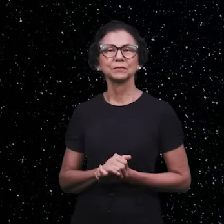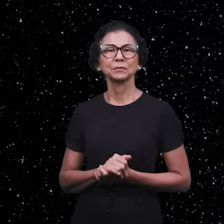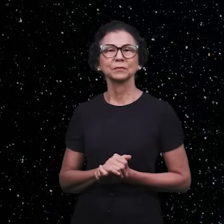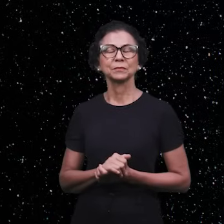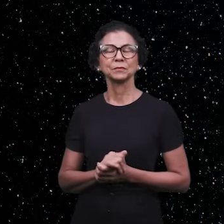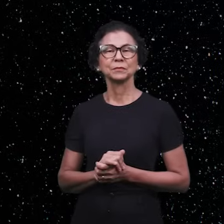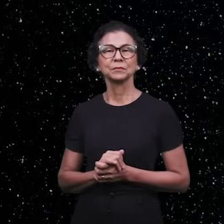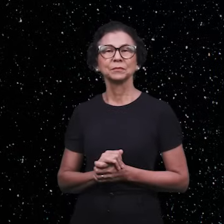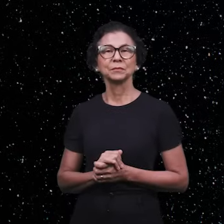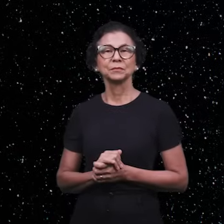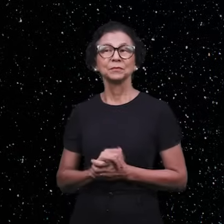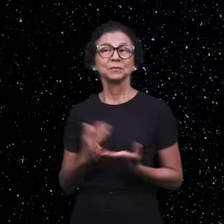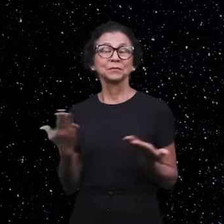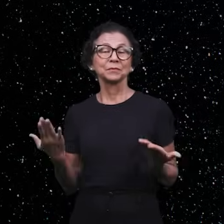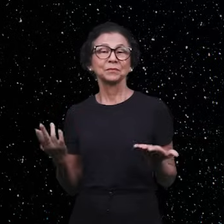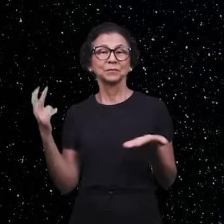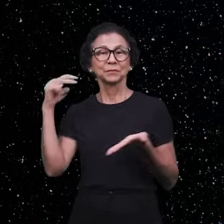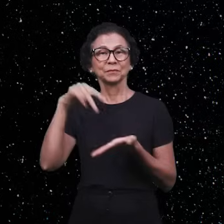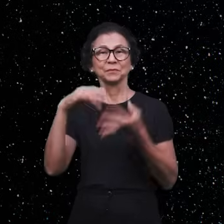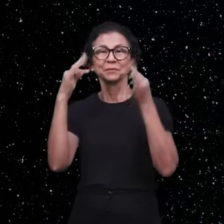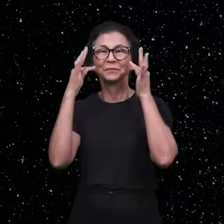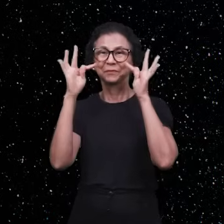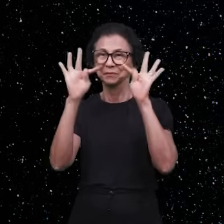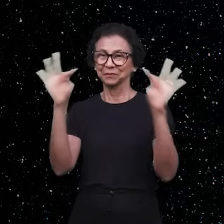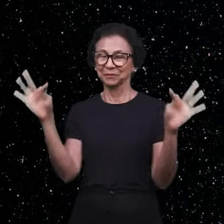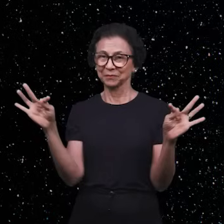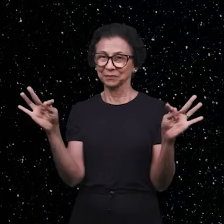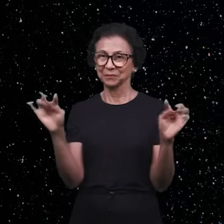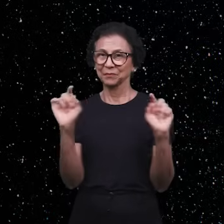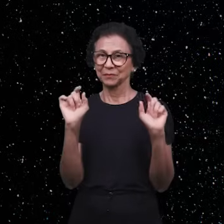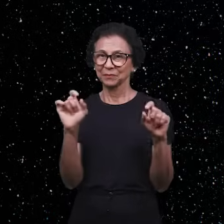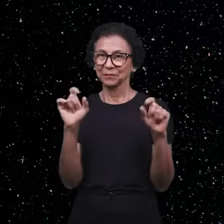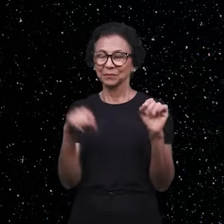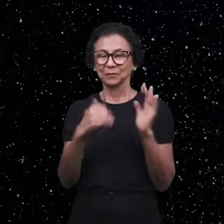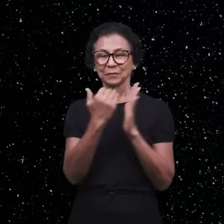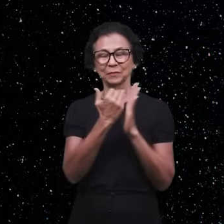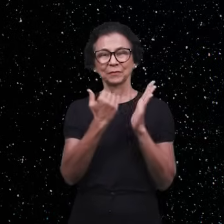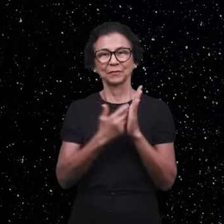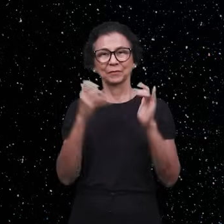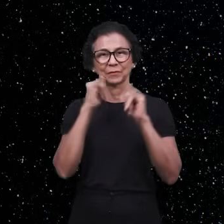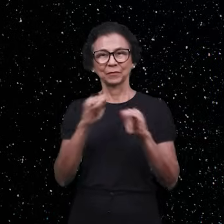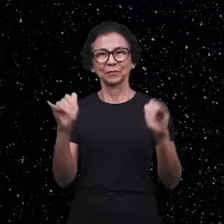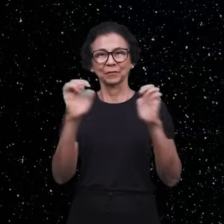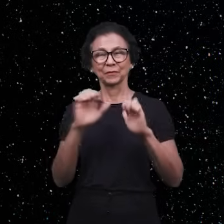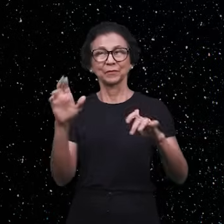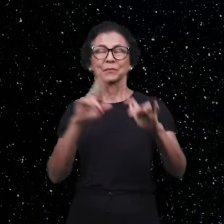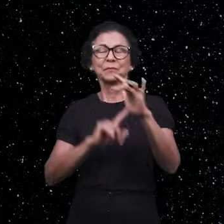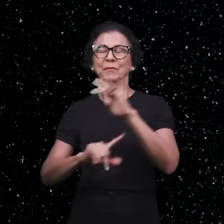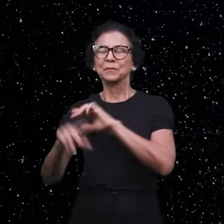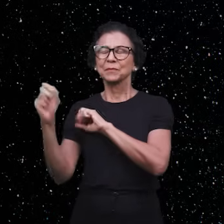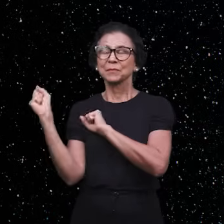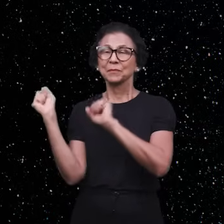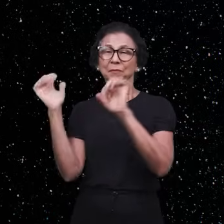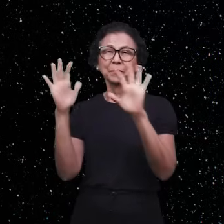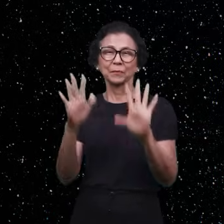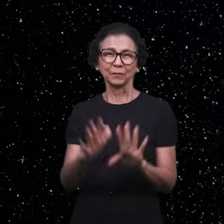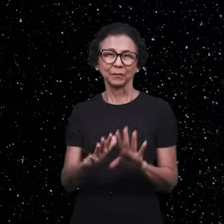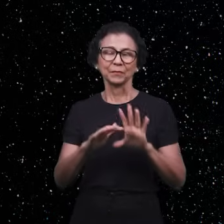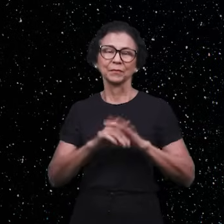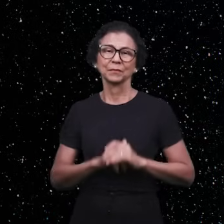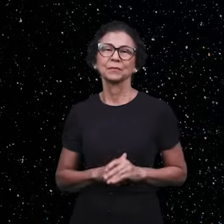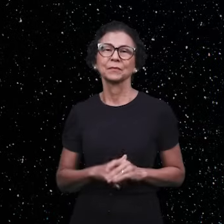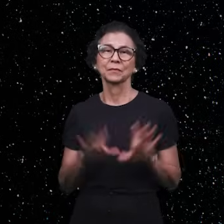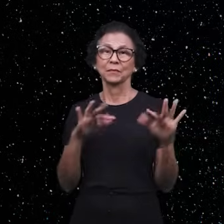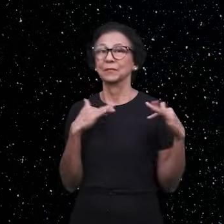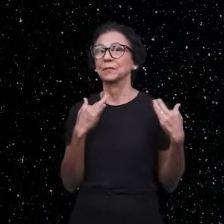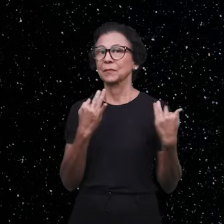vídeo testemunhar a grande bênção que tem sido o programa Anunciando o Evangelho Eterno para as nossas vidas e principalmente para o meu